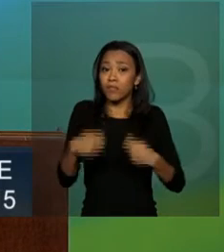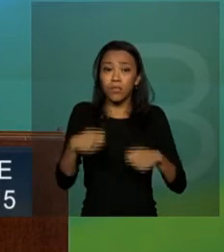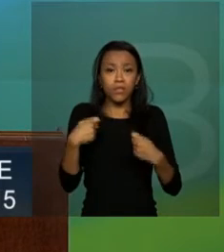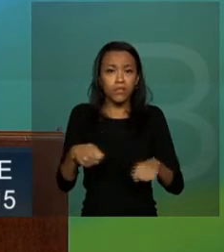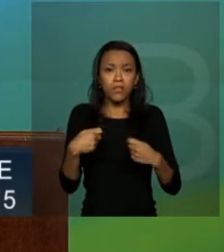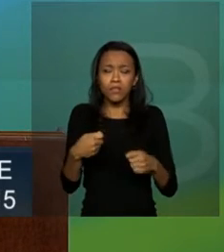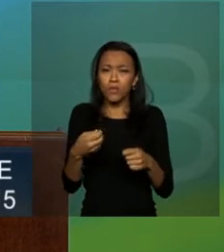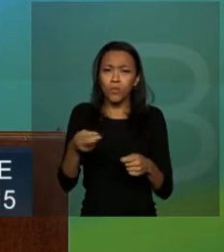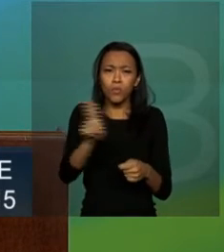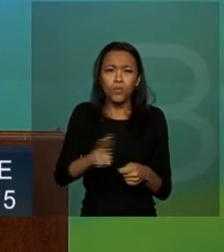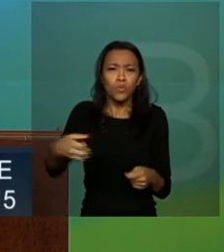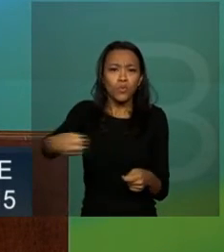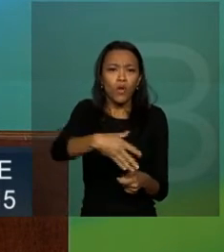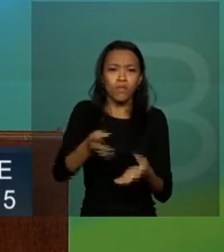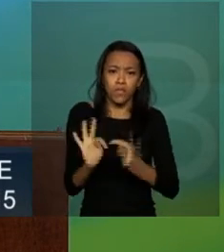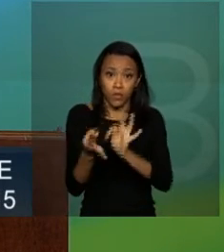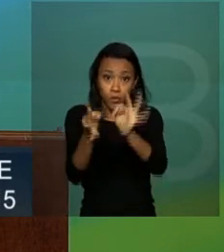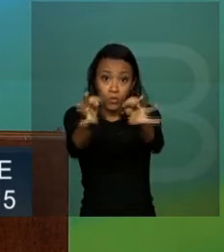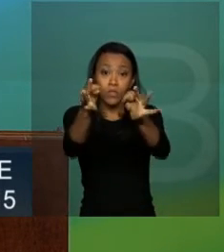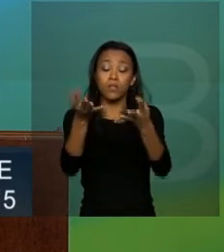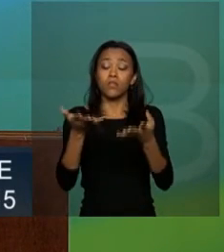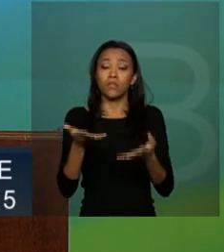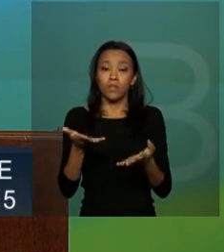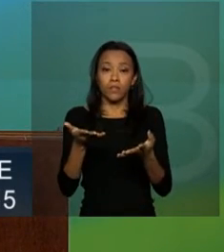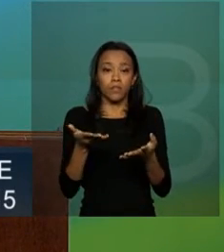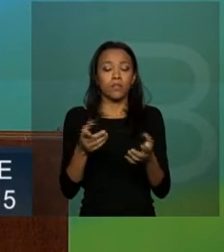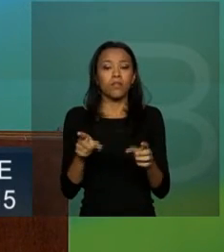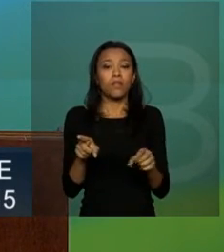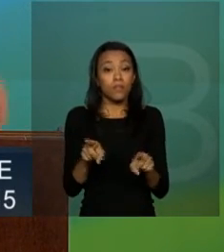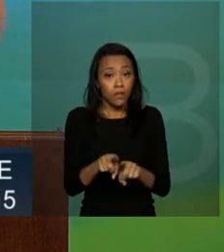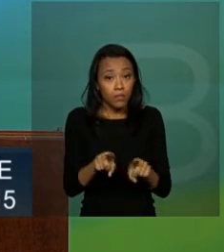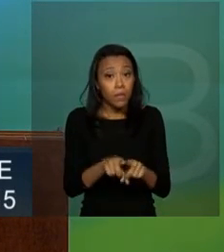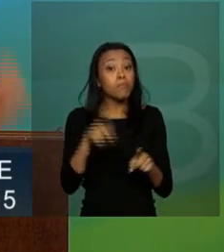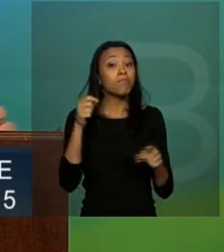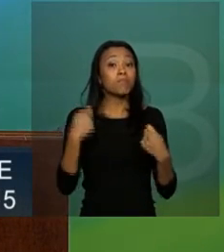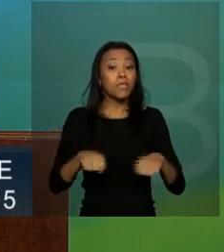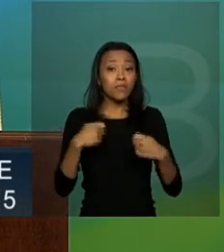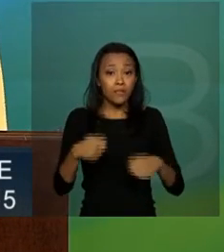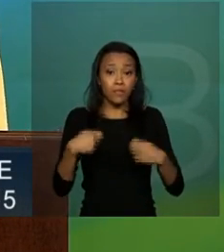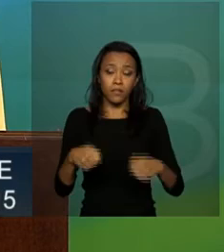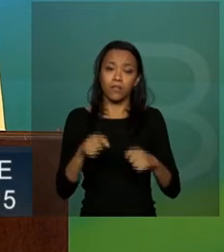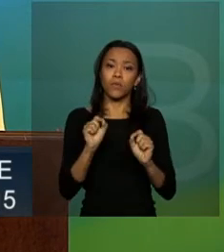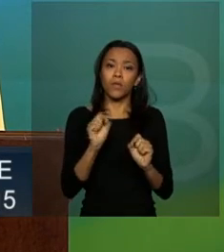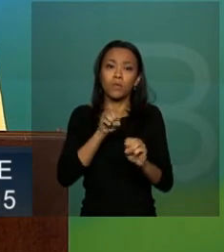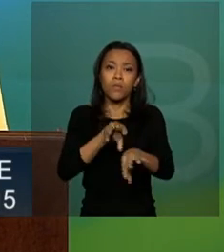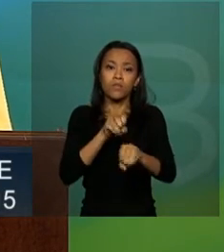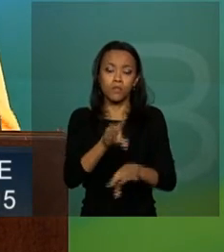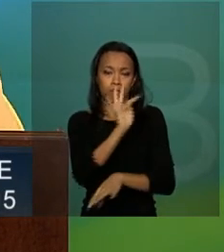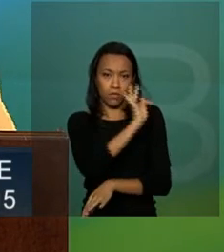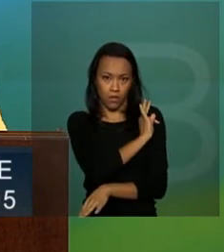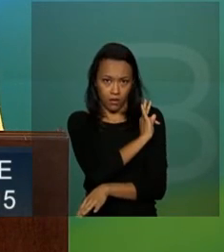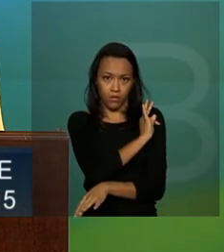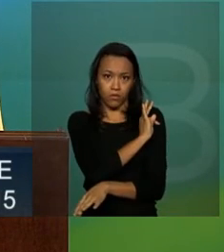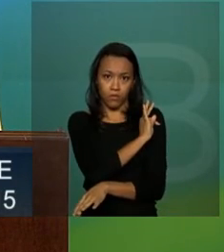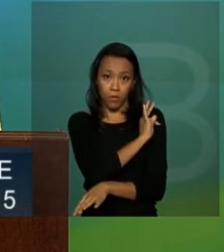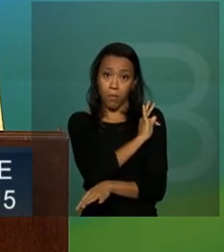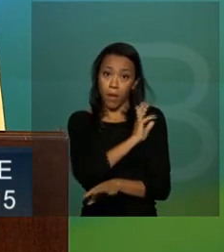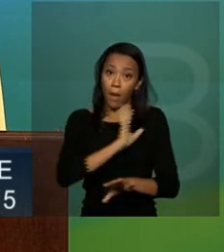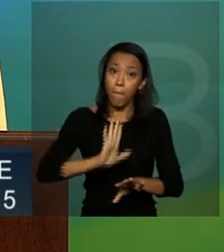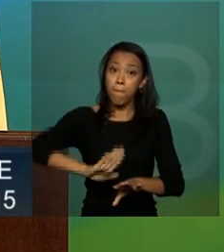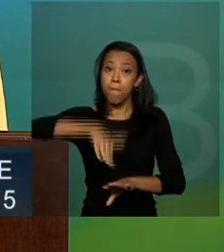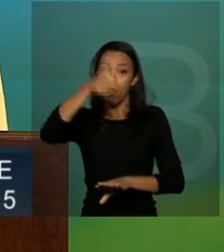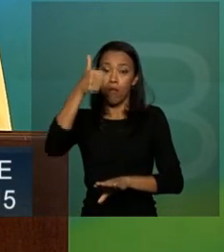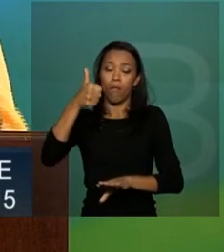inovação da tecnologia e sobretudo que precisa tanto do ensino técnico para aumentar sua